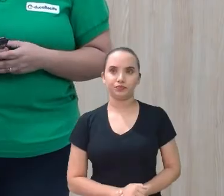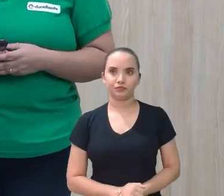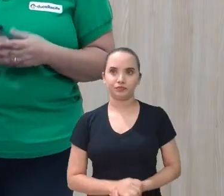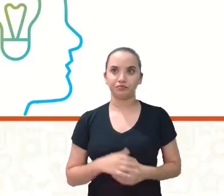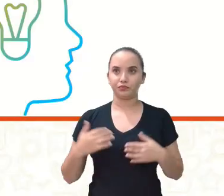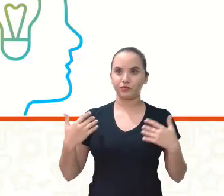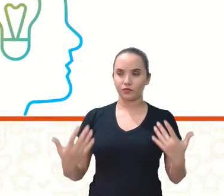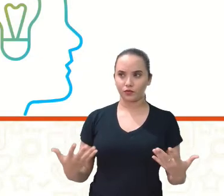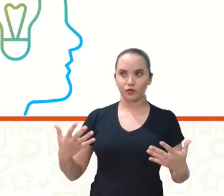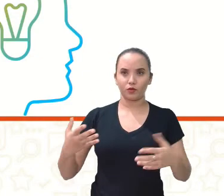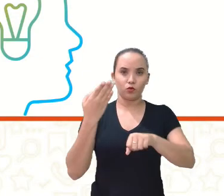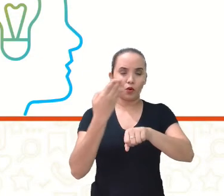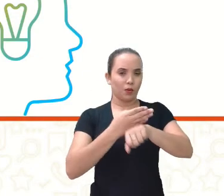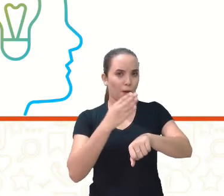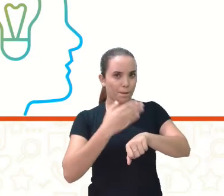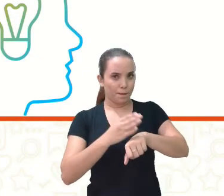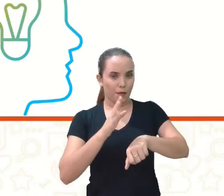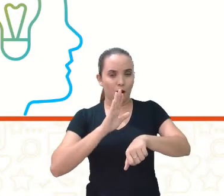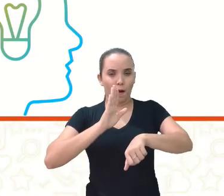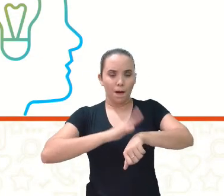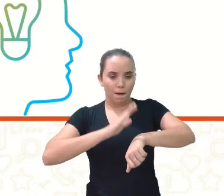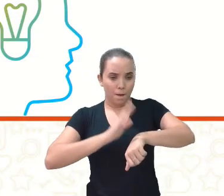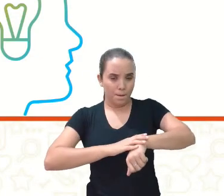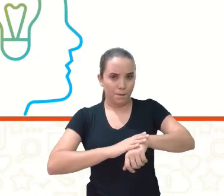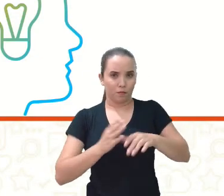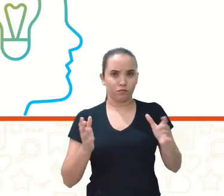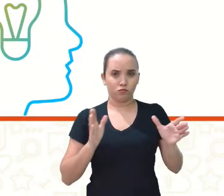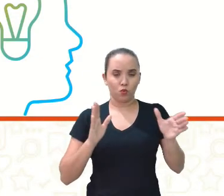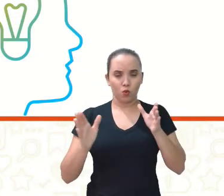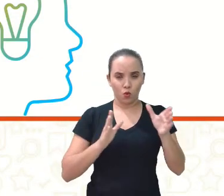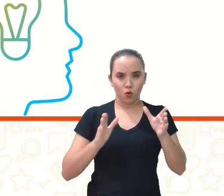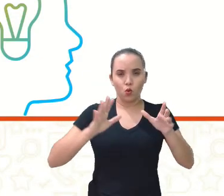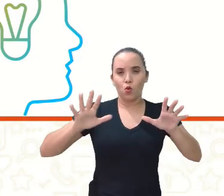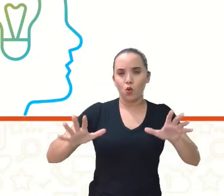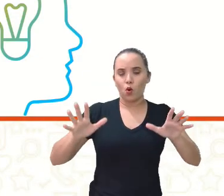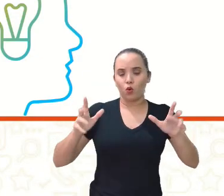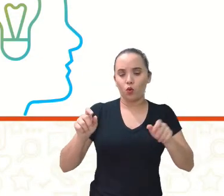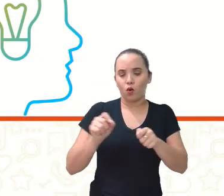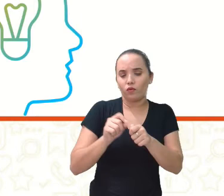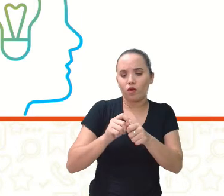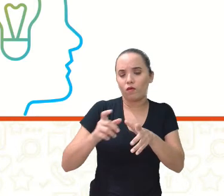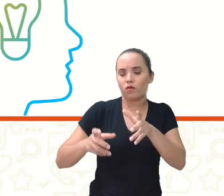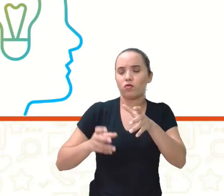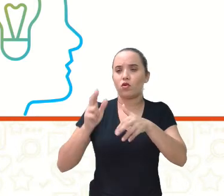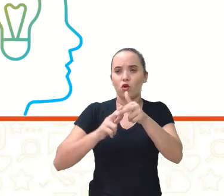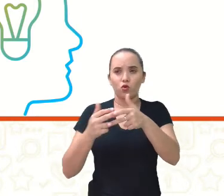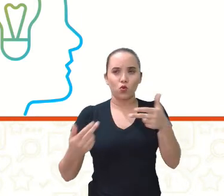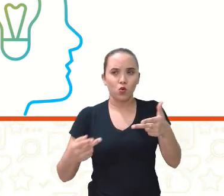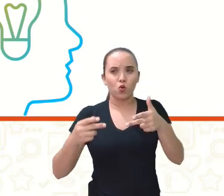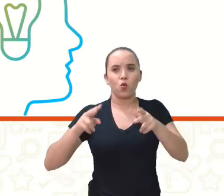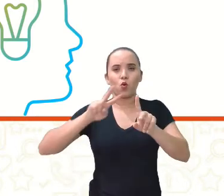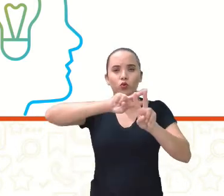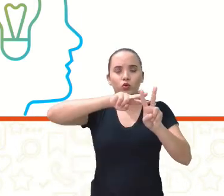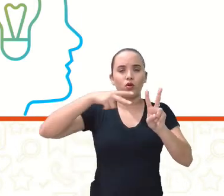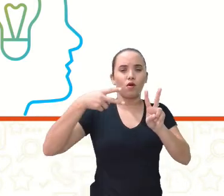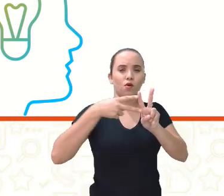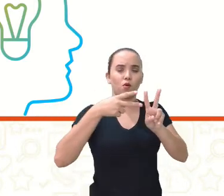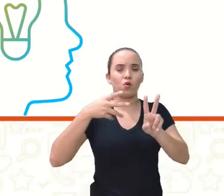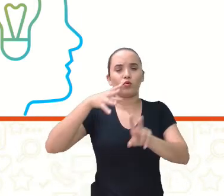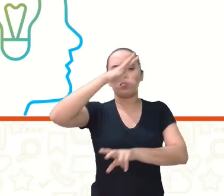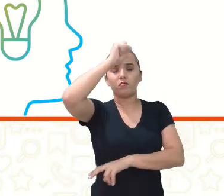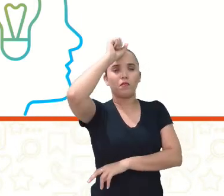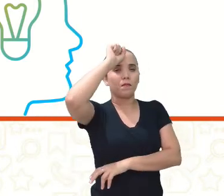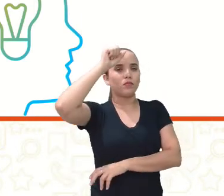Enfim, na prática, o desenvolvimento de recursos para a aprendizagem dos alunos com